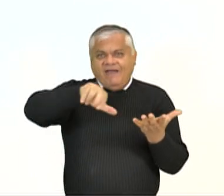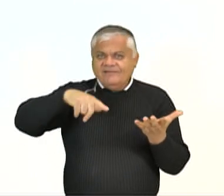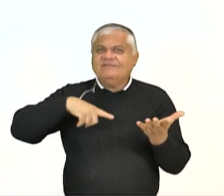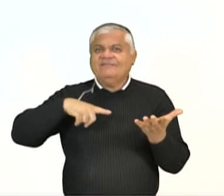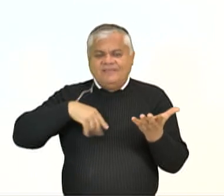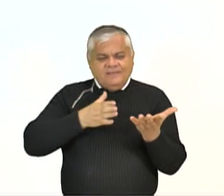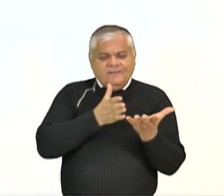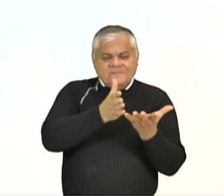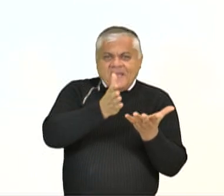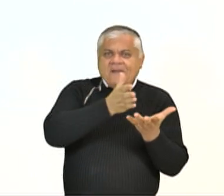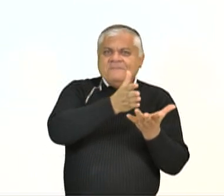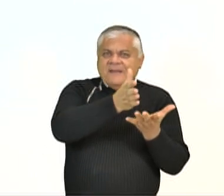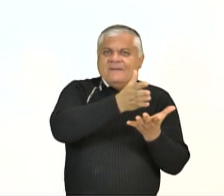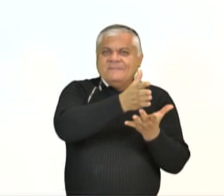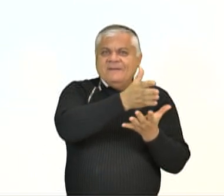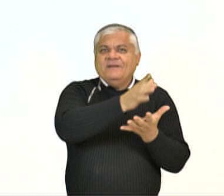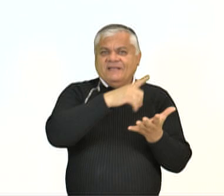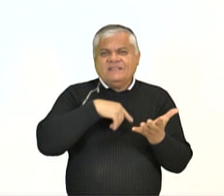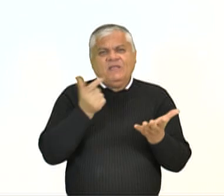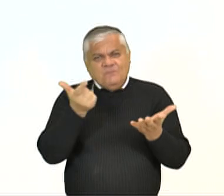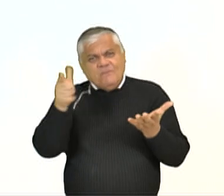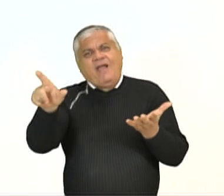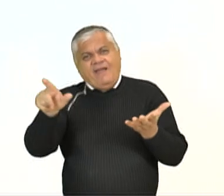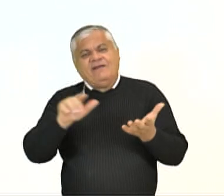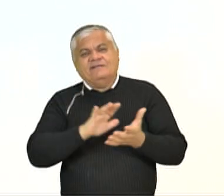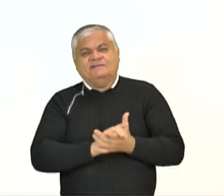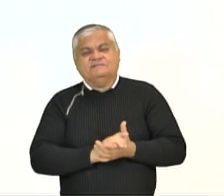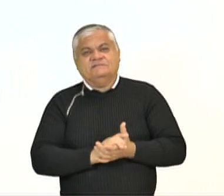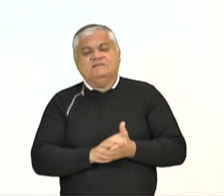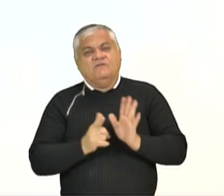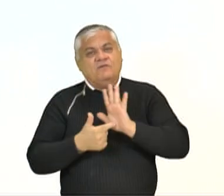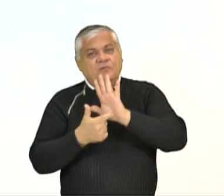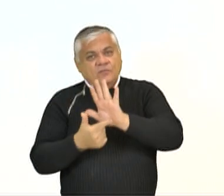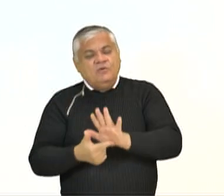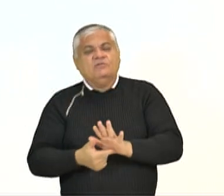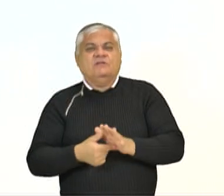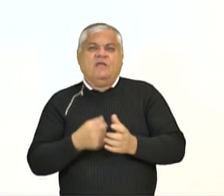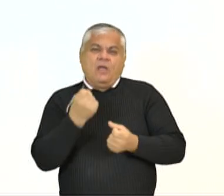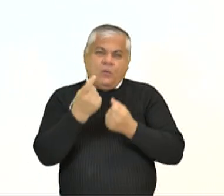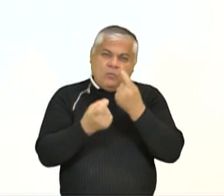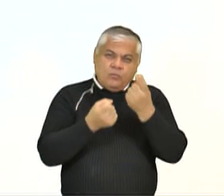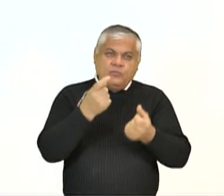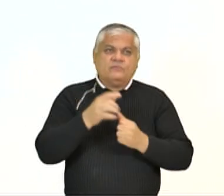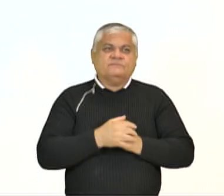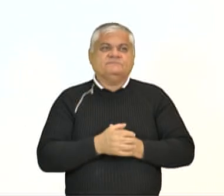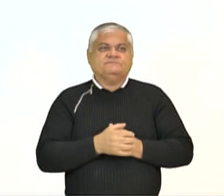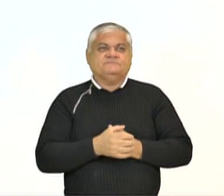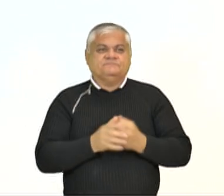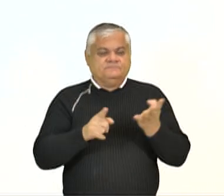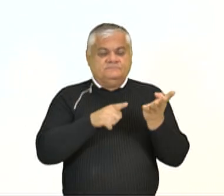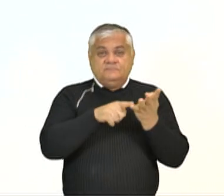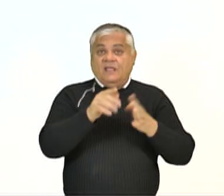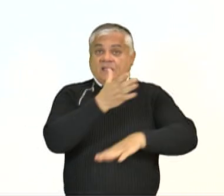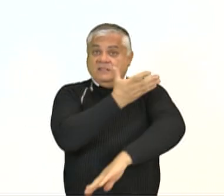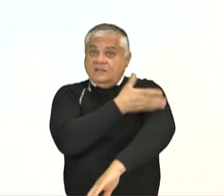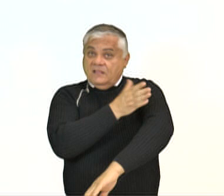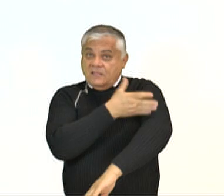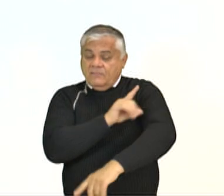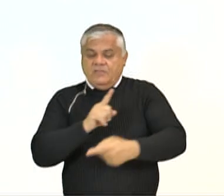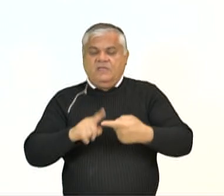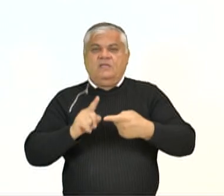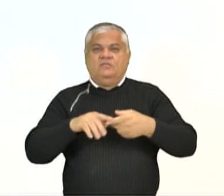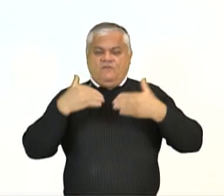algumas e com certeza tem outras também. Tá? Então, a professora trouxe algumas para vocês conhecerem. Treinamento,